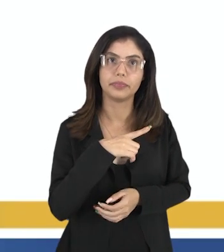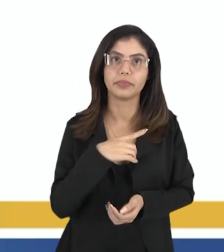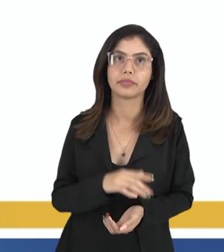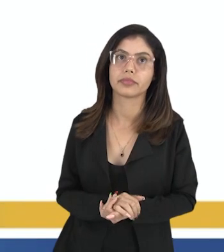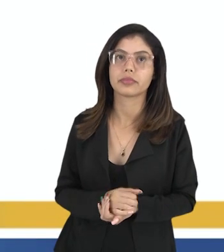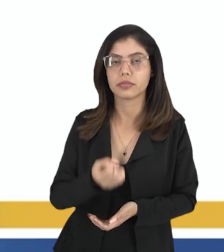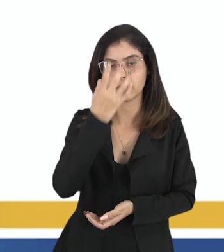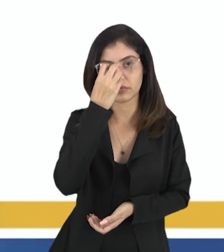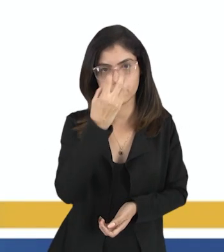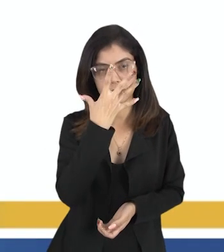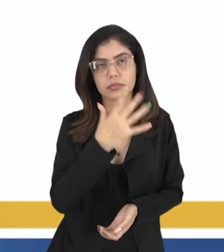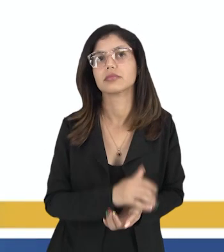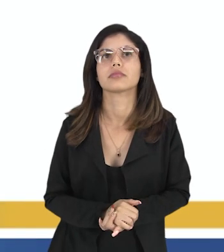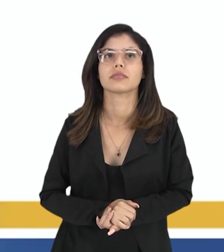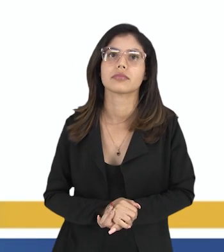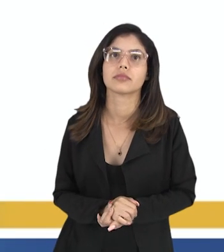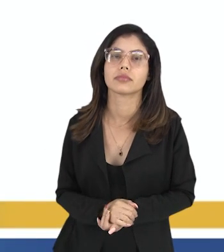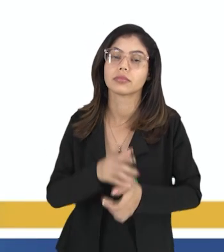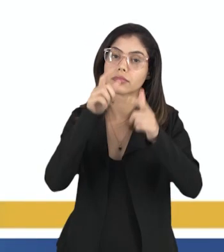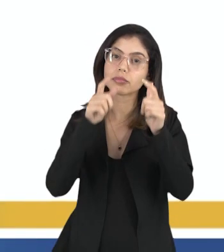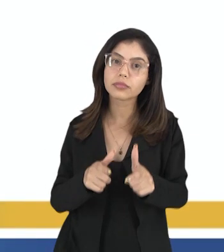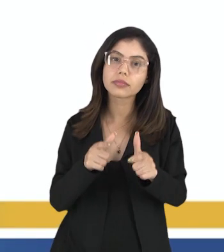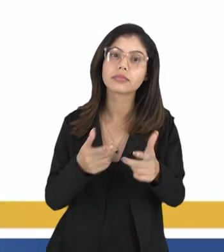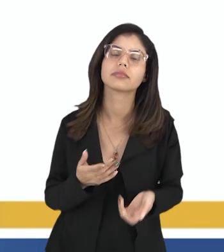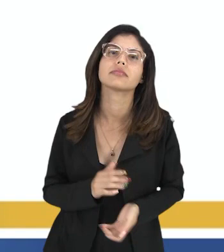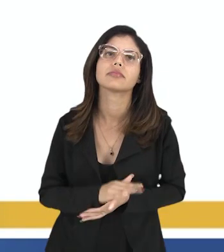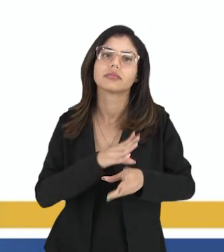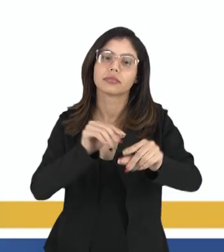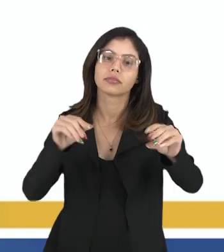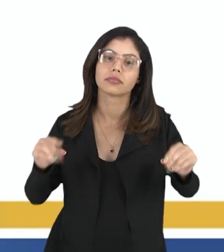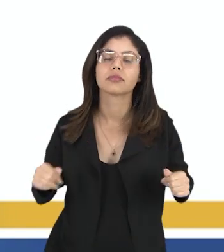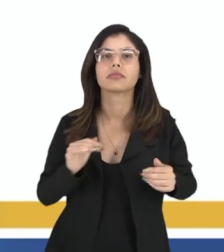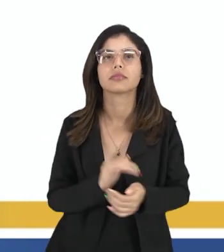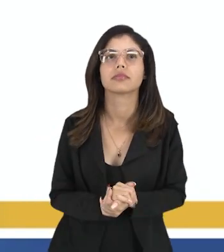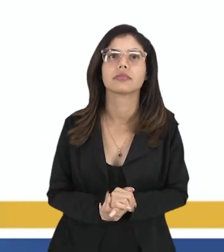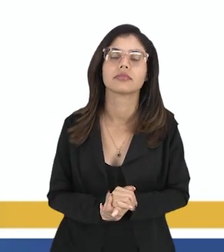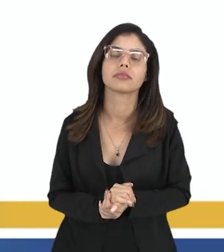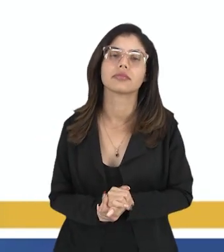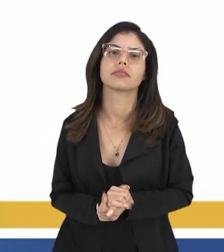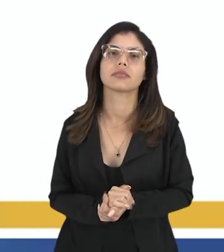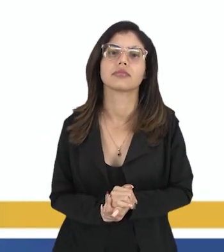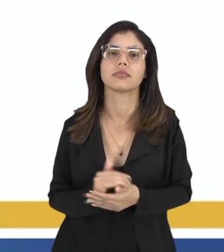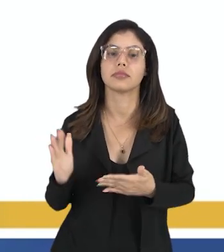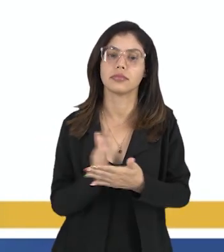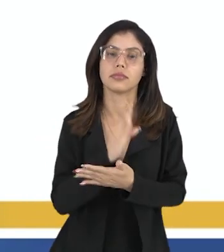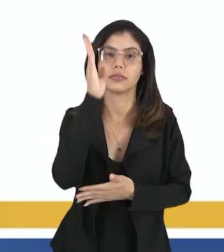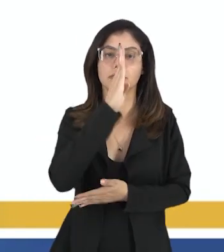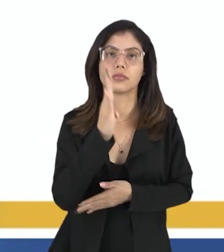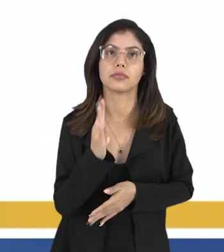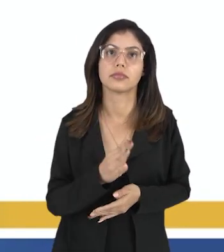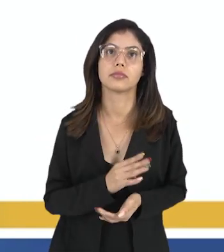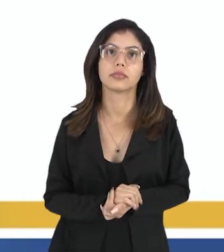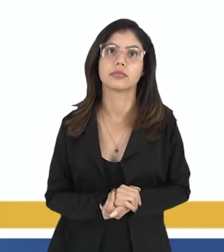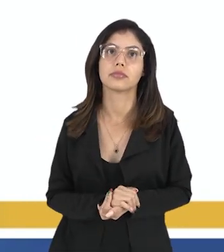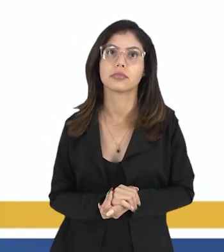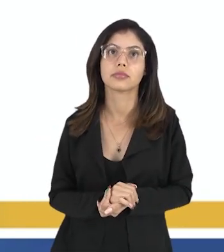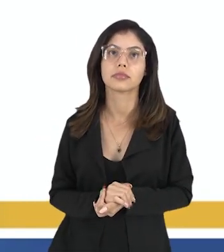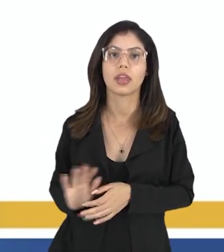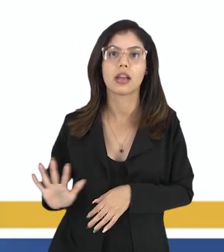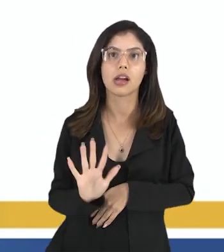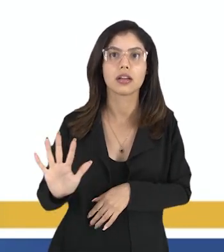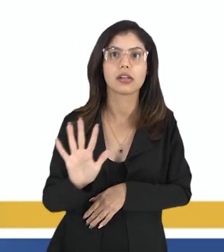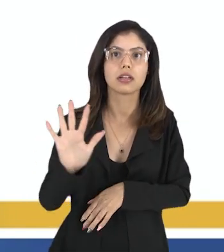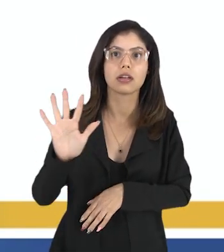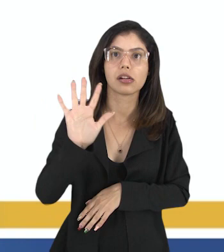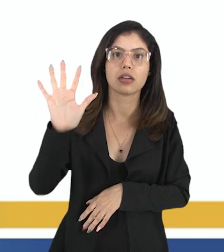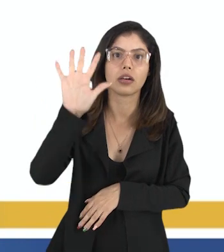uma foto, de um lugar, um território espacial de habitação de alguns brasileiros, que são aí as